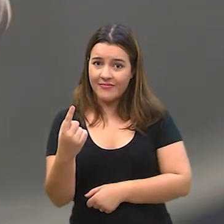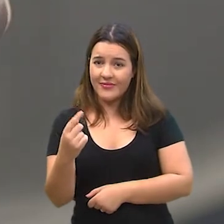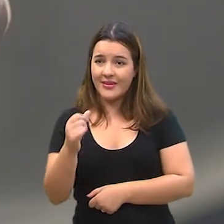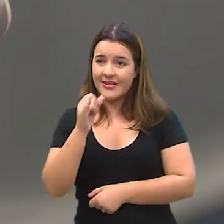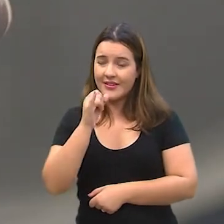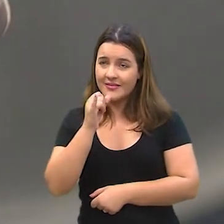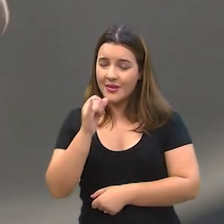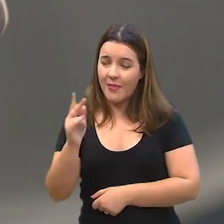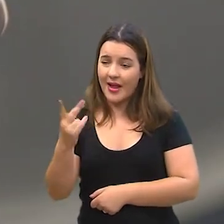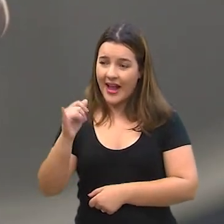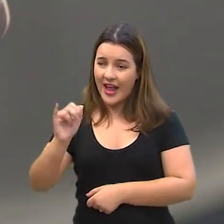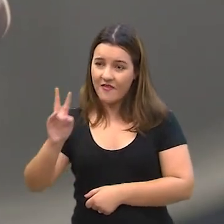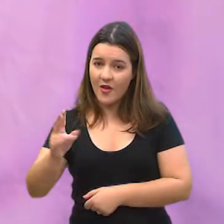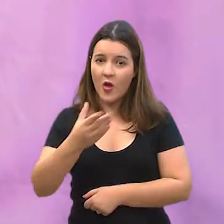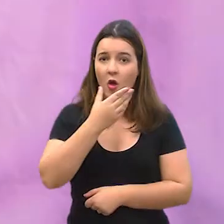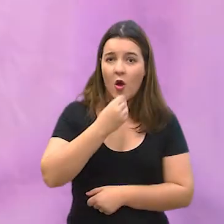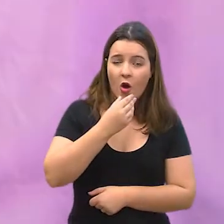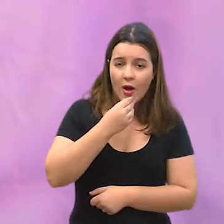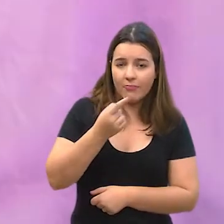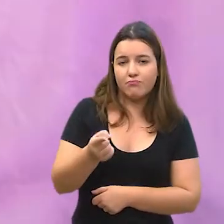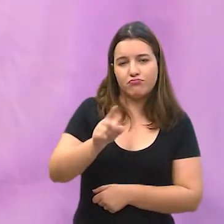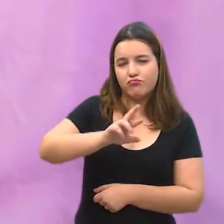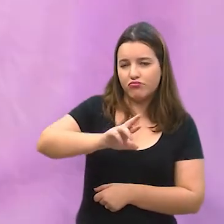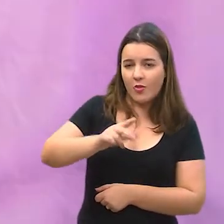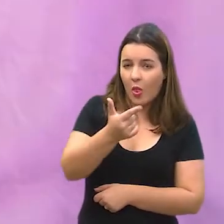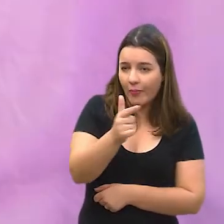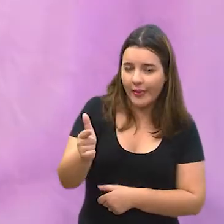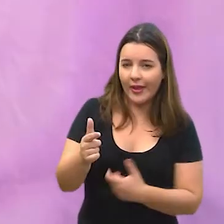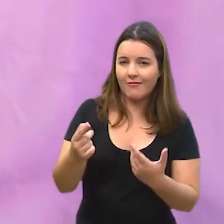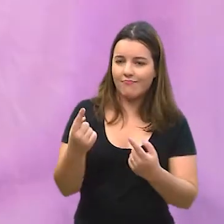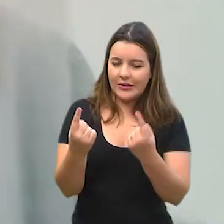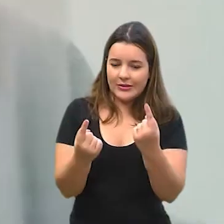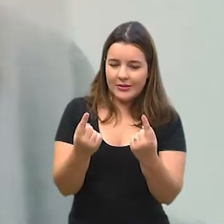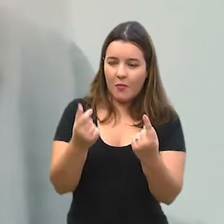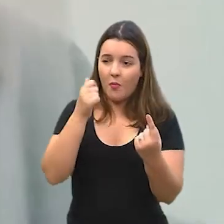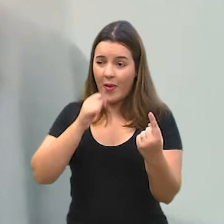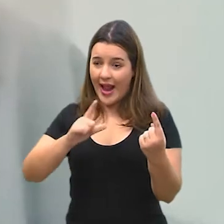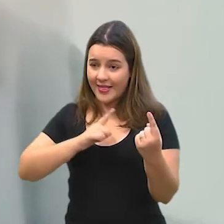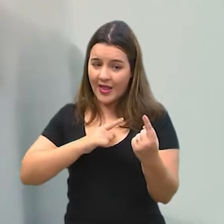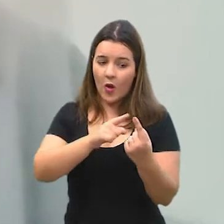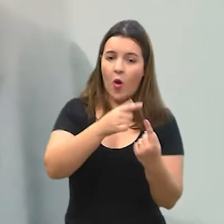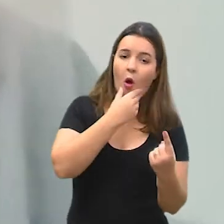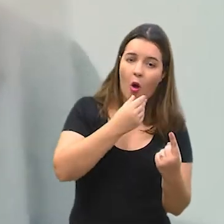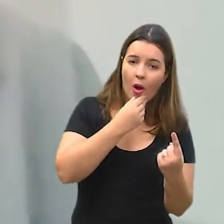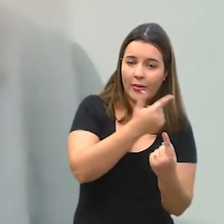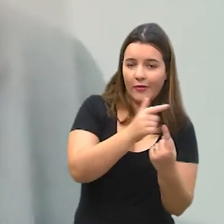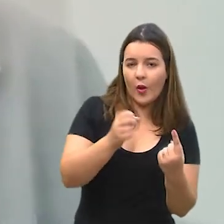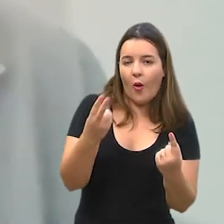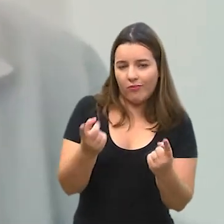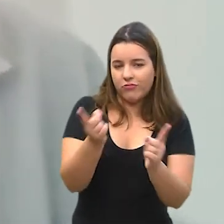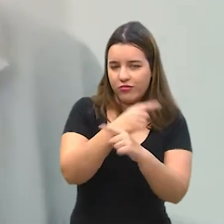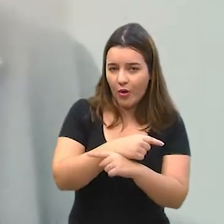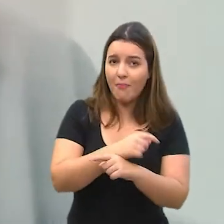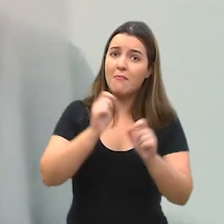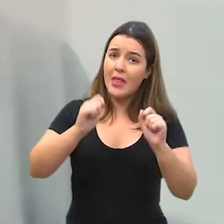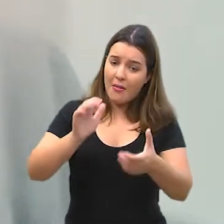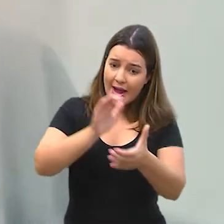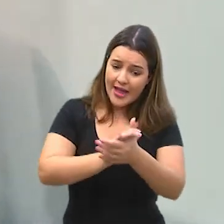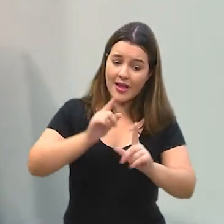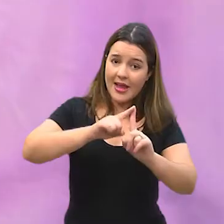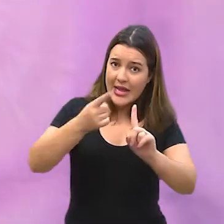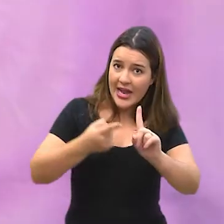né? E na maioria das vezes, quadros muito graves, né? E, infelizmente, algumas pessoas acabam falecendo, sim, né?